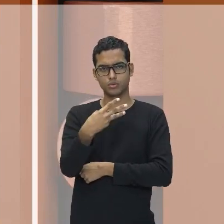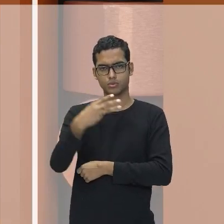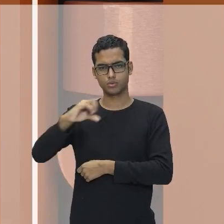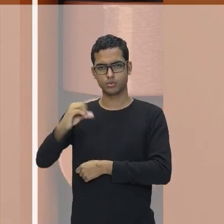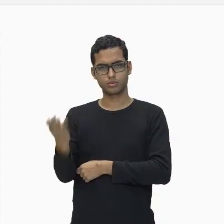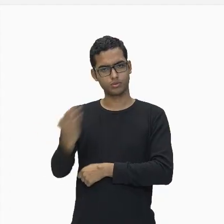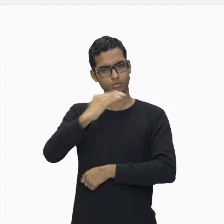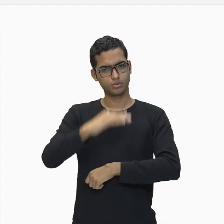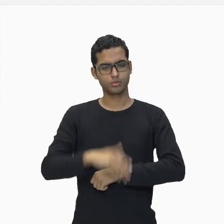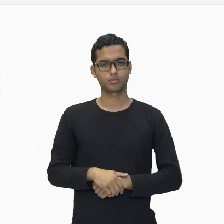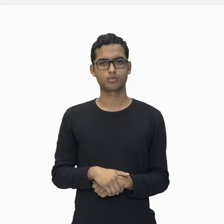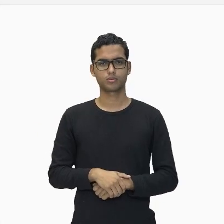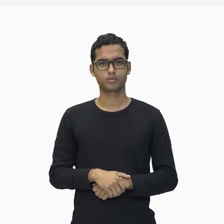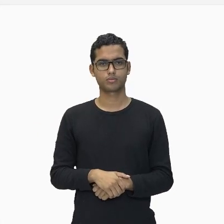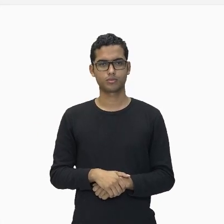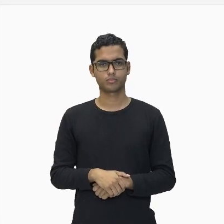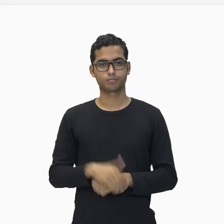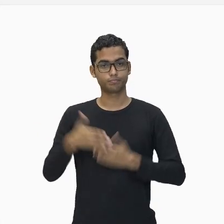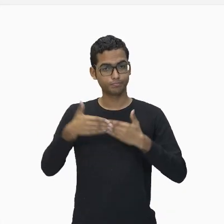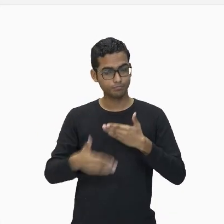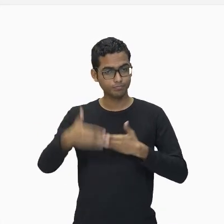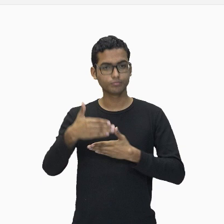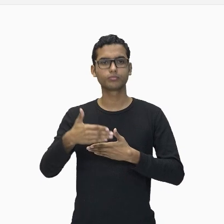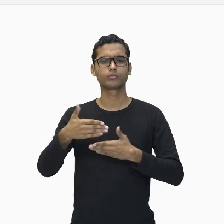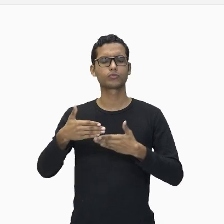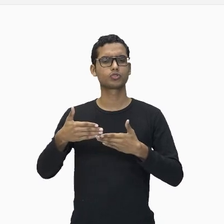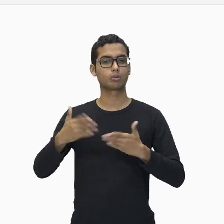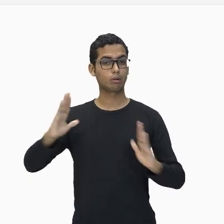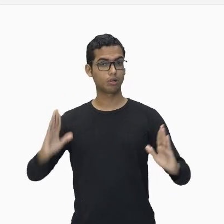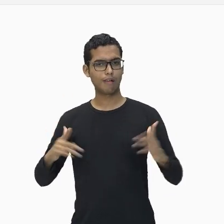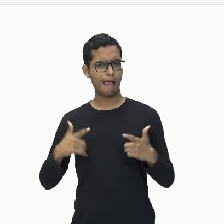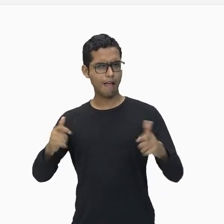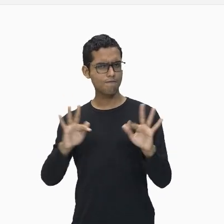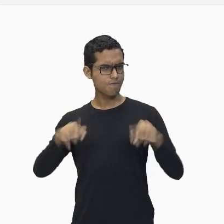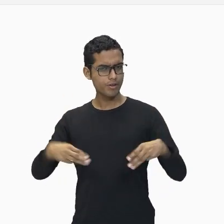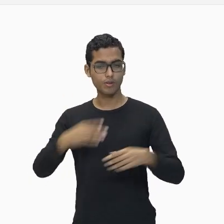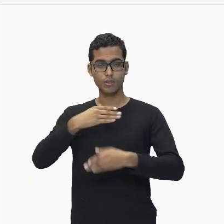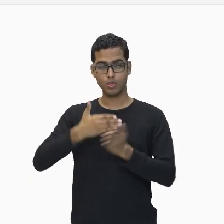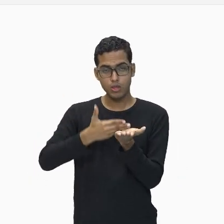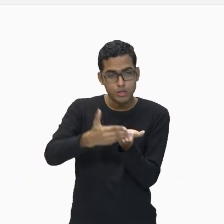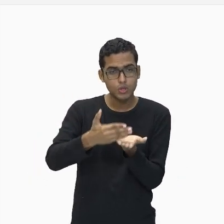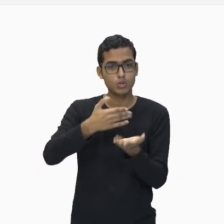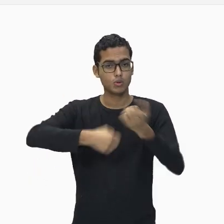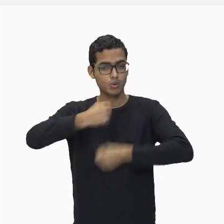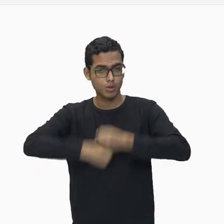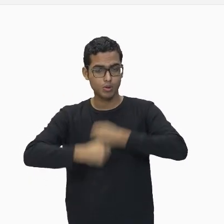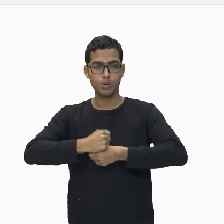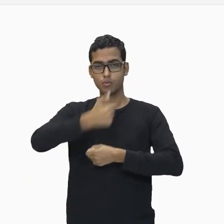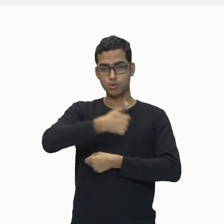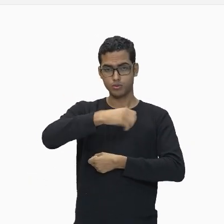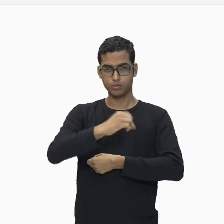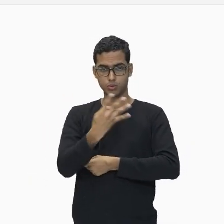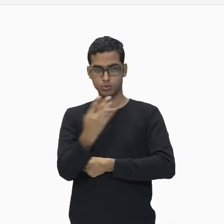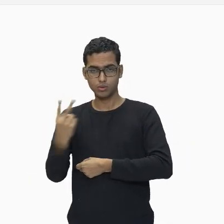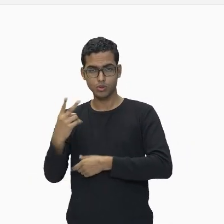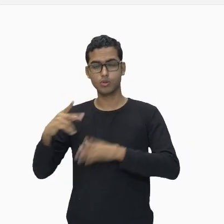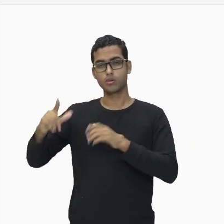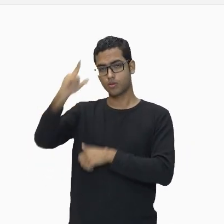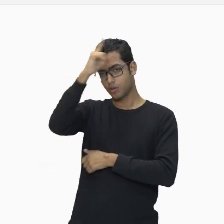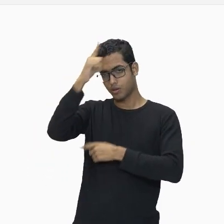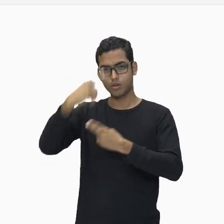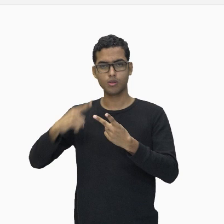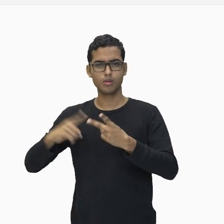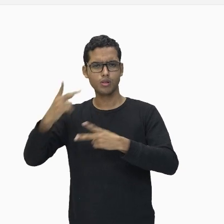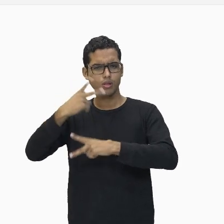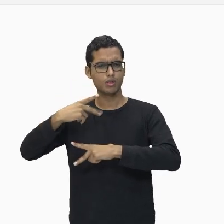galerinha. O início do fim da guerra. Até o início de 1942, a Alemanha, a Itália e o Japão